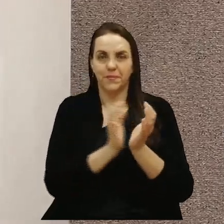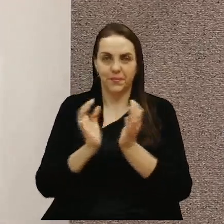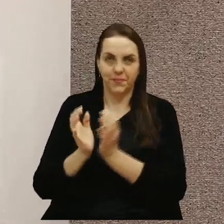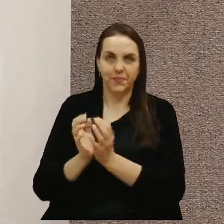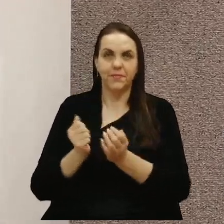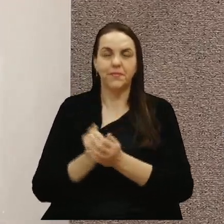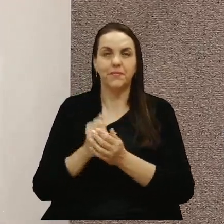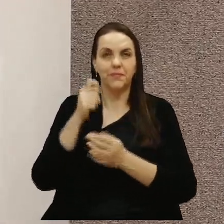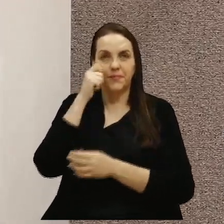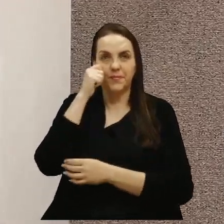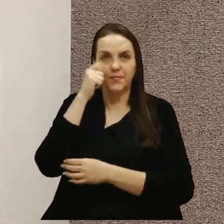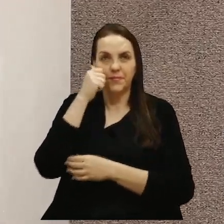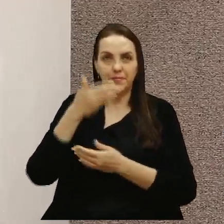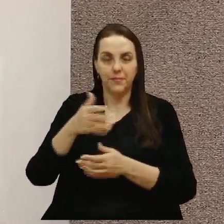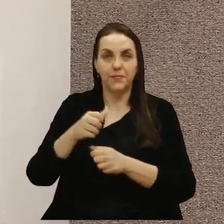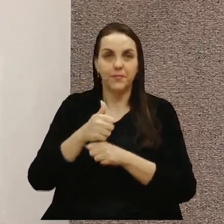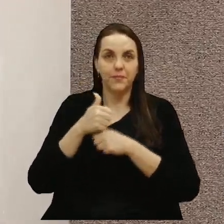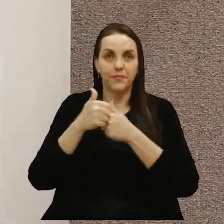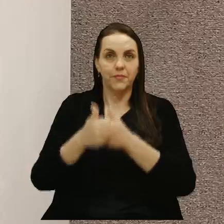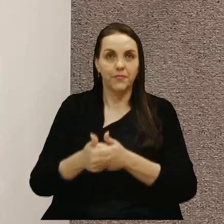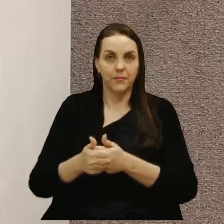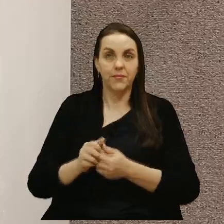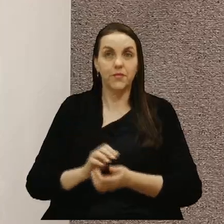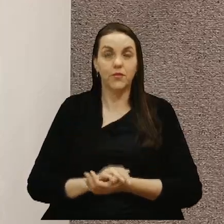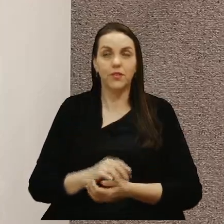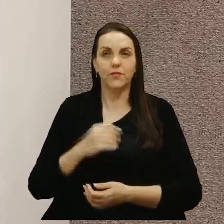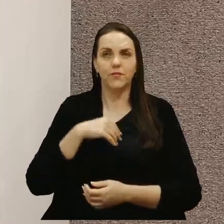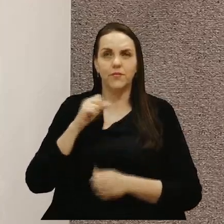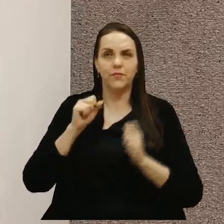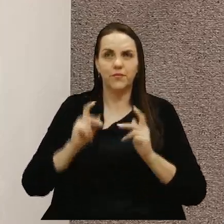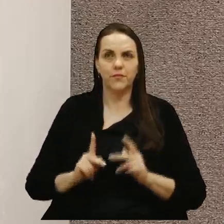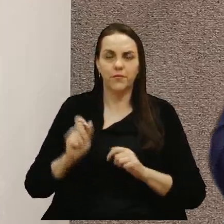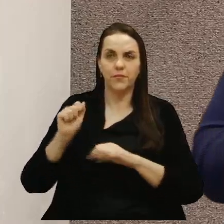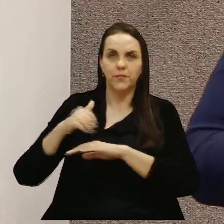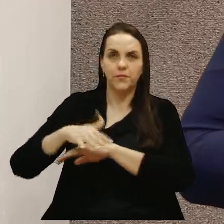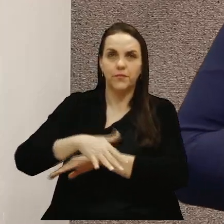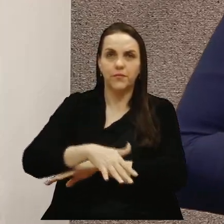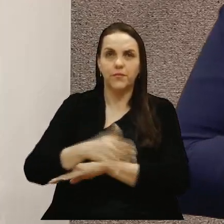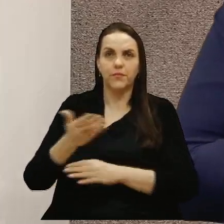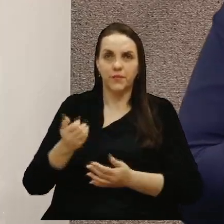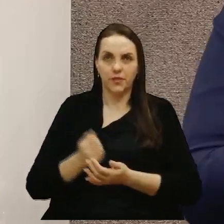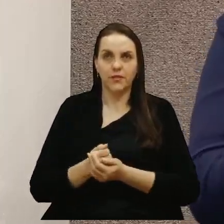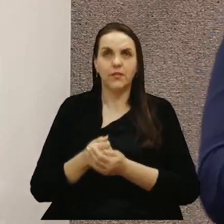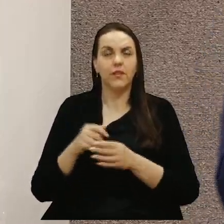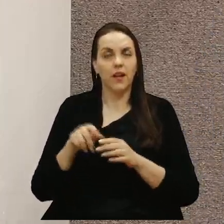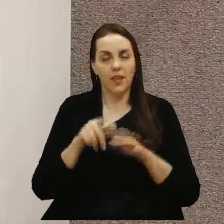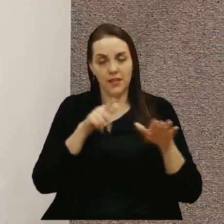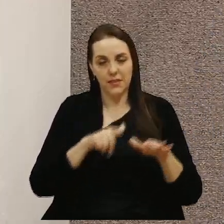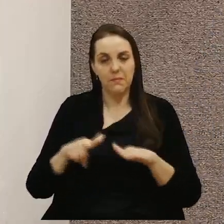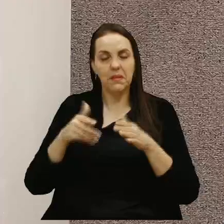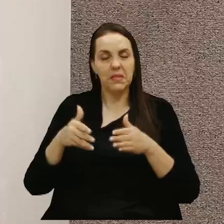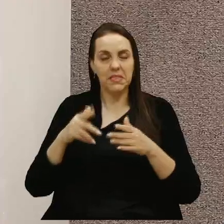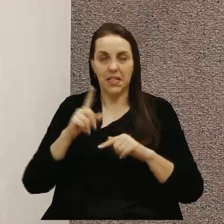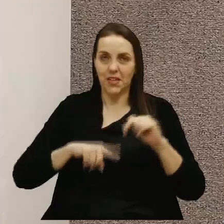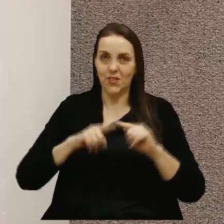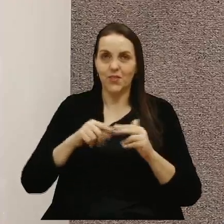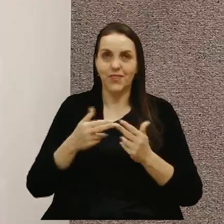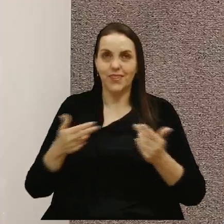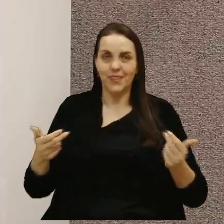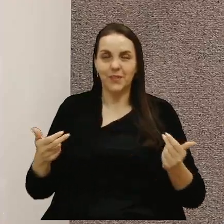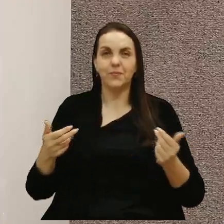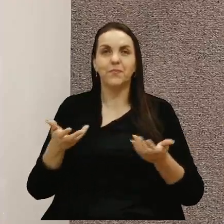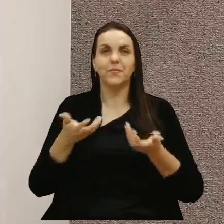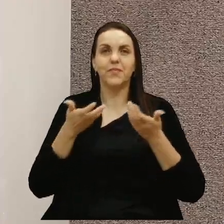aqui presencialmente, especial o pessoal de Galópolis aqui que vem nos anunciar essa semana tão importante de atividades. Presidente, hoje eu quero fazer